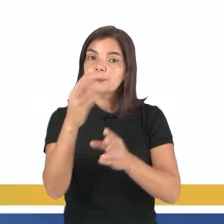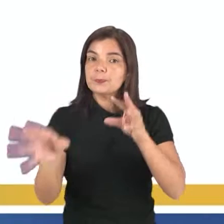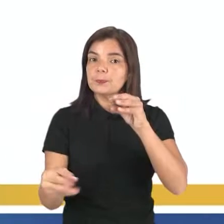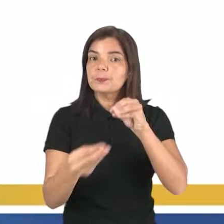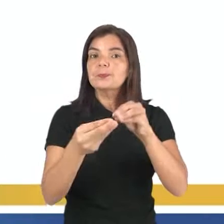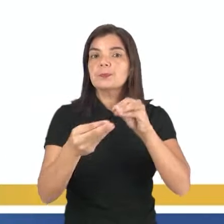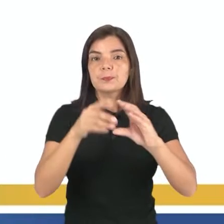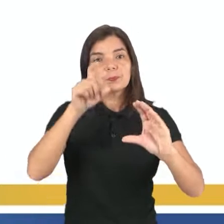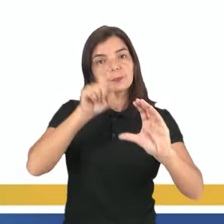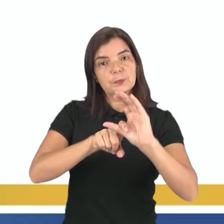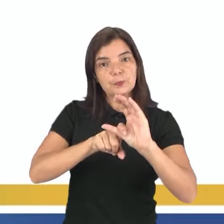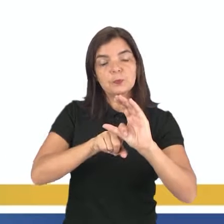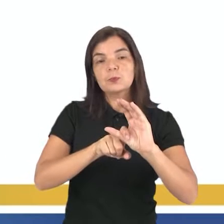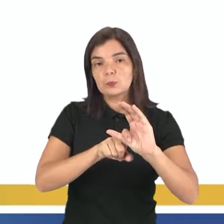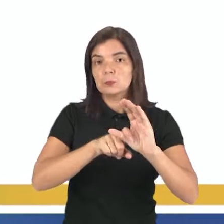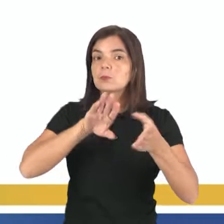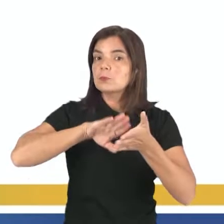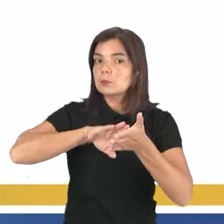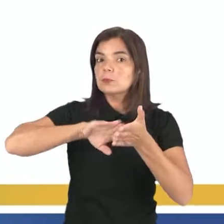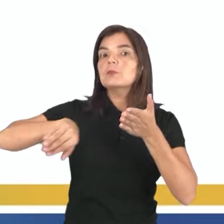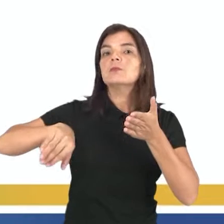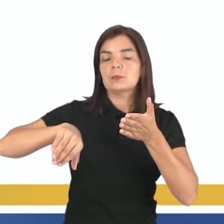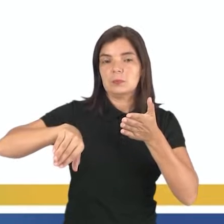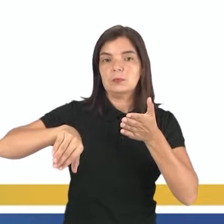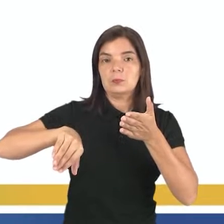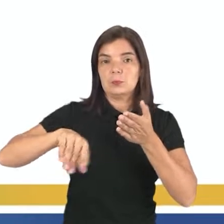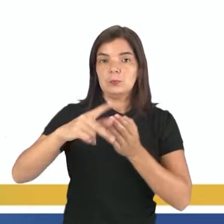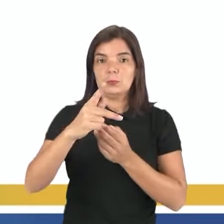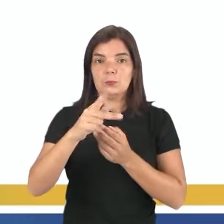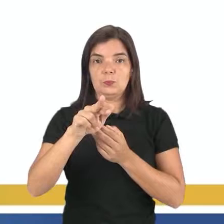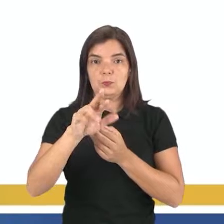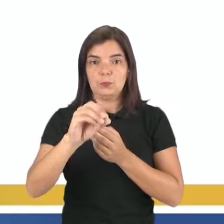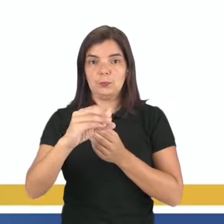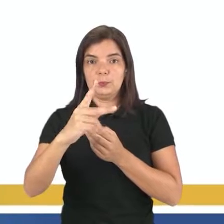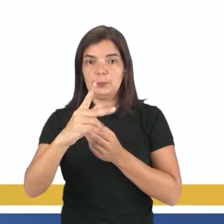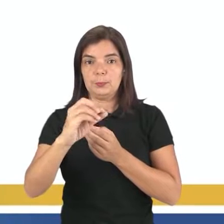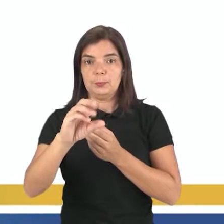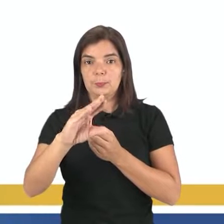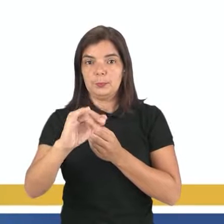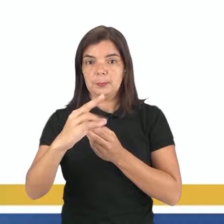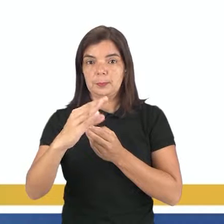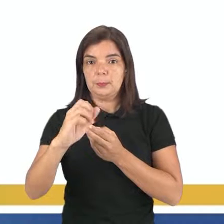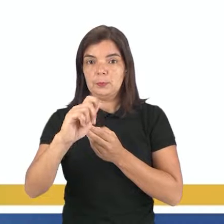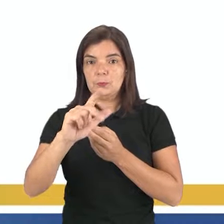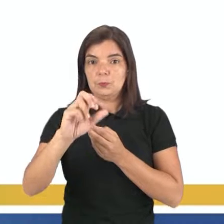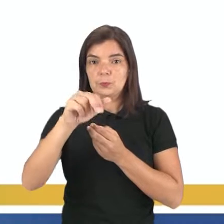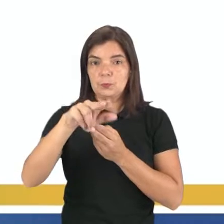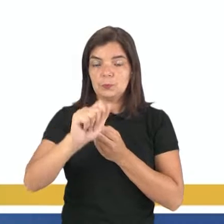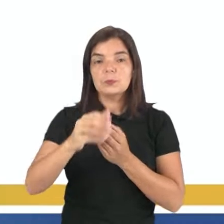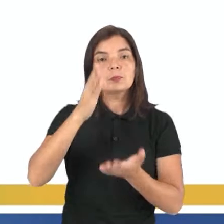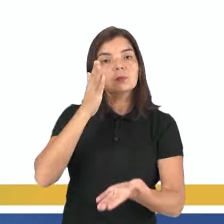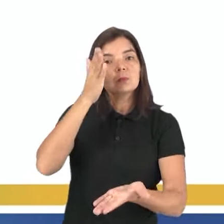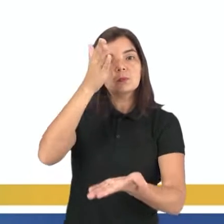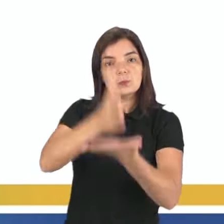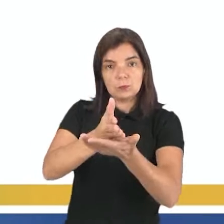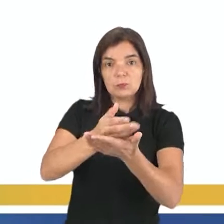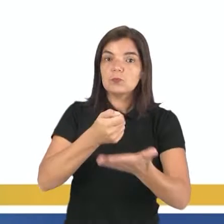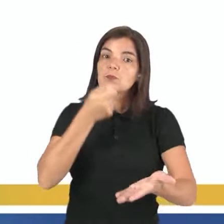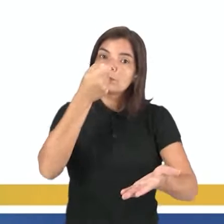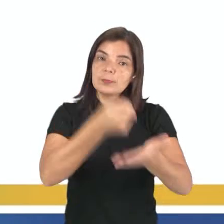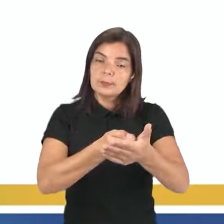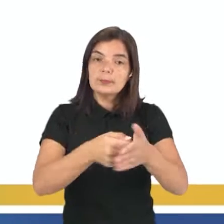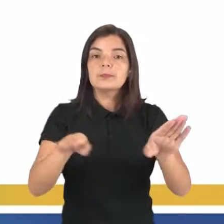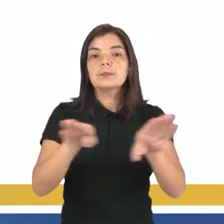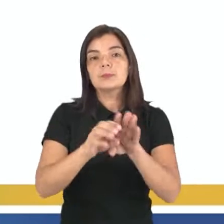na conta. Então, essa tarifa ela tira a proporcionalidade direta entre o valor que se paga e a quantidade de